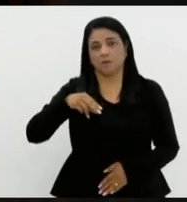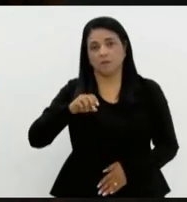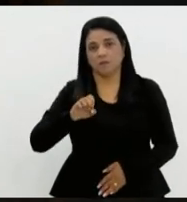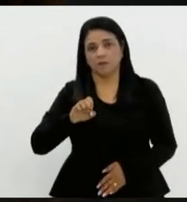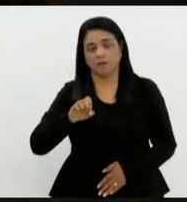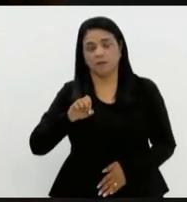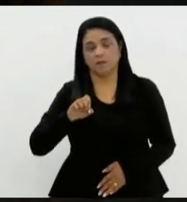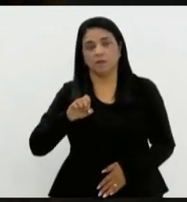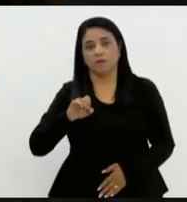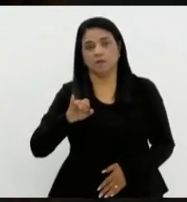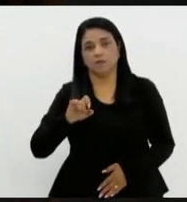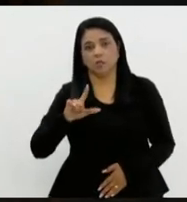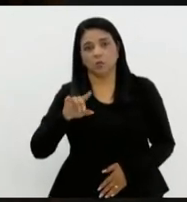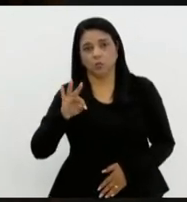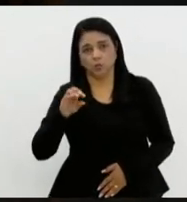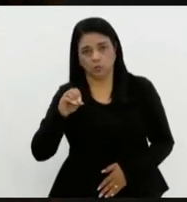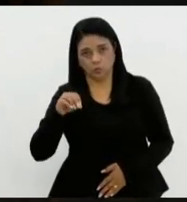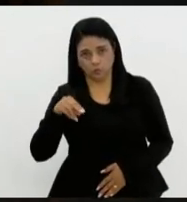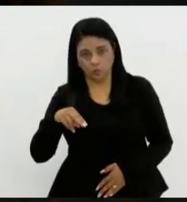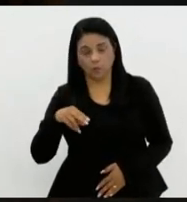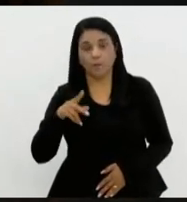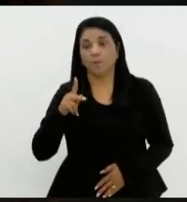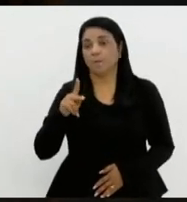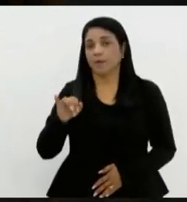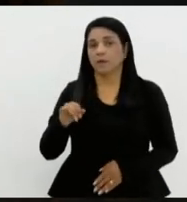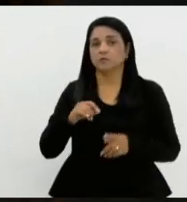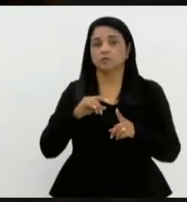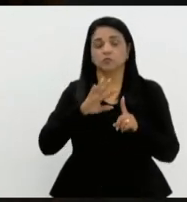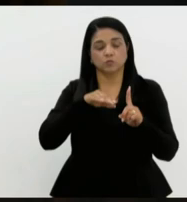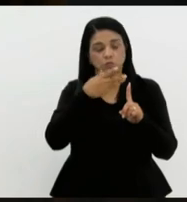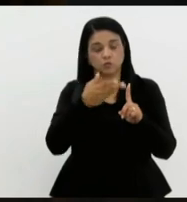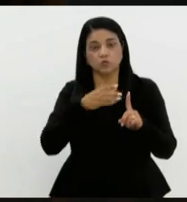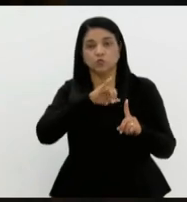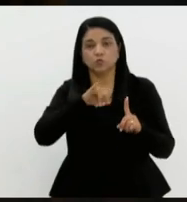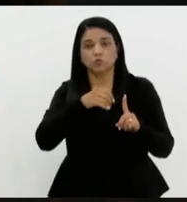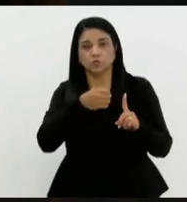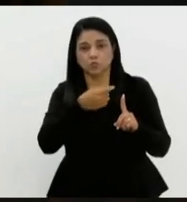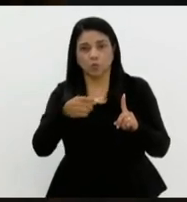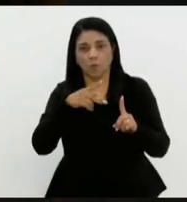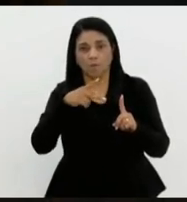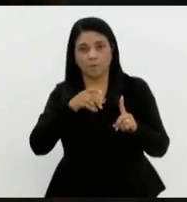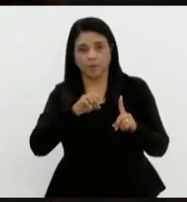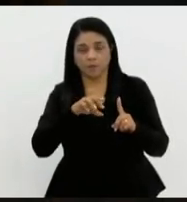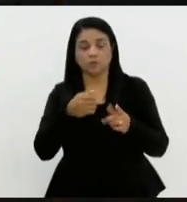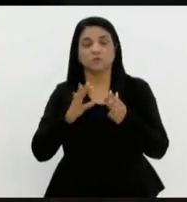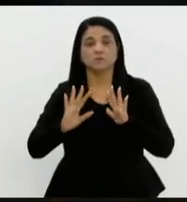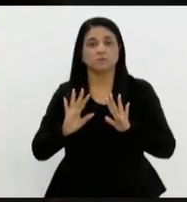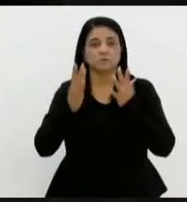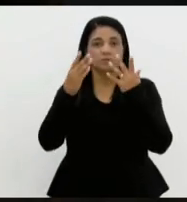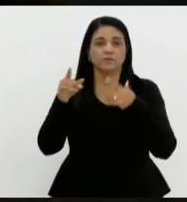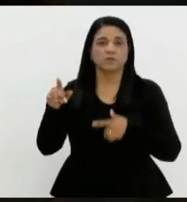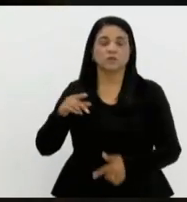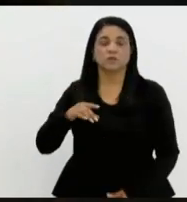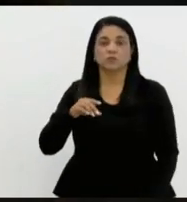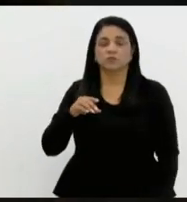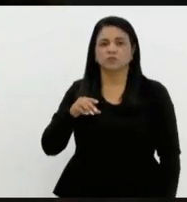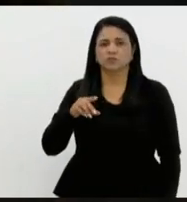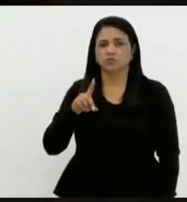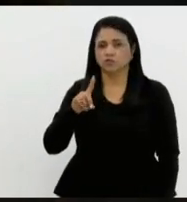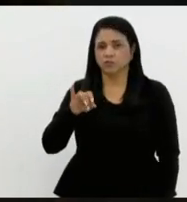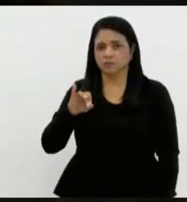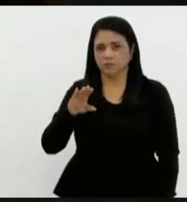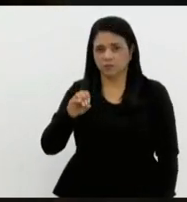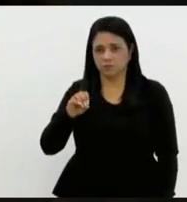pai do João Pedro, que é aqui presente. Também saúdo a presença de Johnny Oliver, que é suplente de vereador na cidade de São